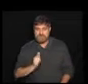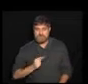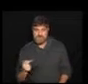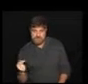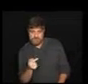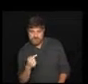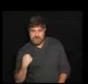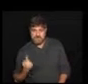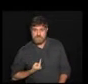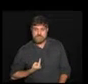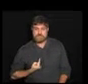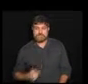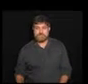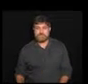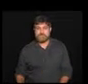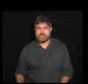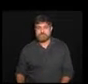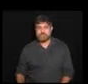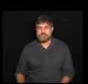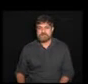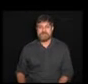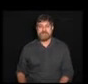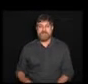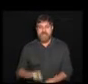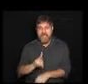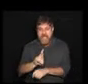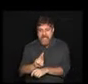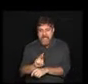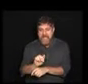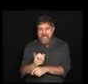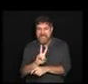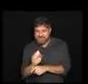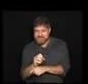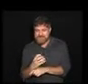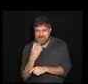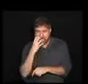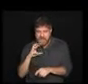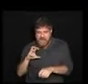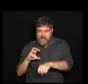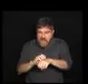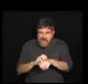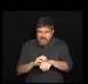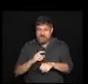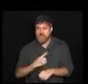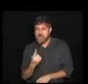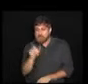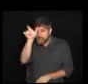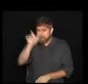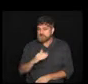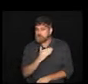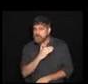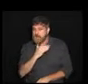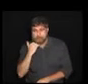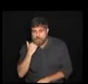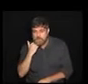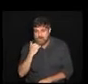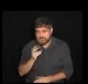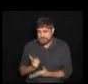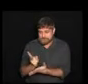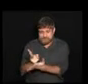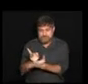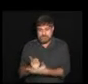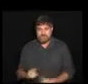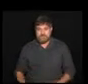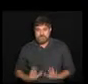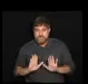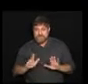caso que a gente pode contar, o vírus da raiva, que ele é uma pessoa afetada vai morrer em 100% dos casos,